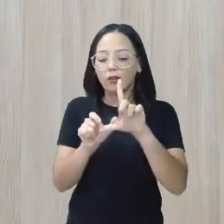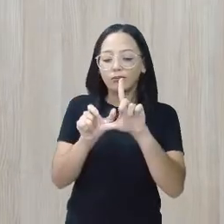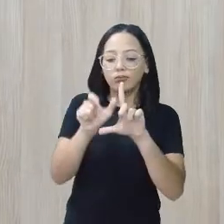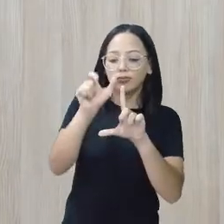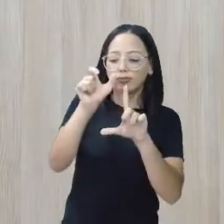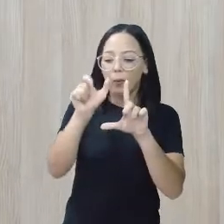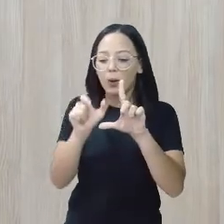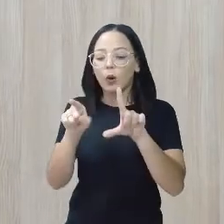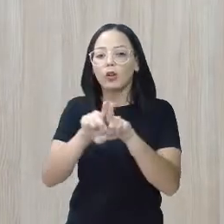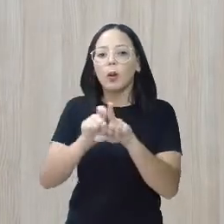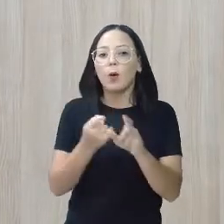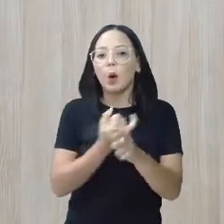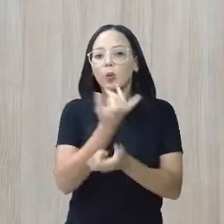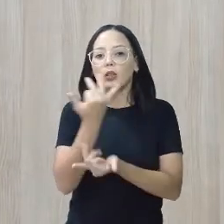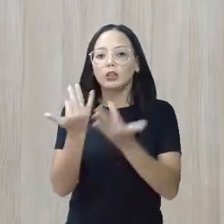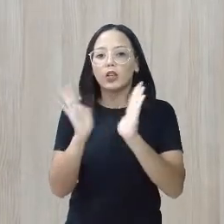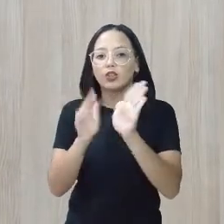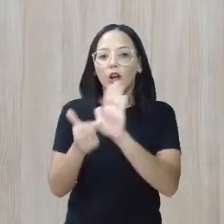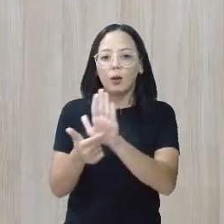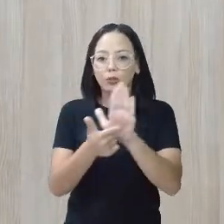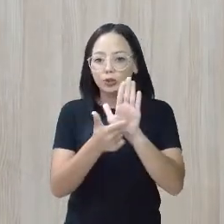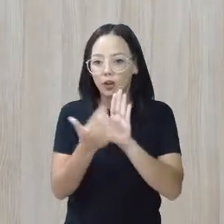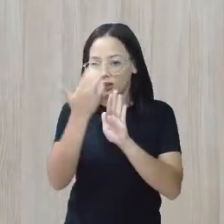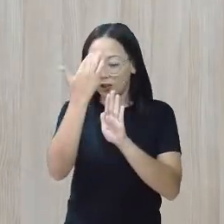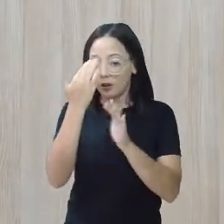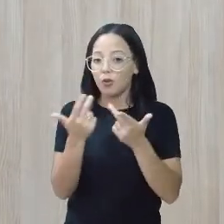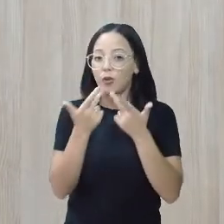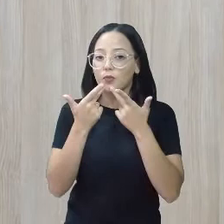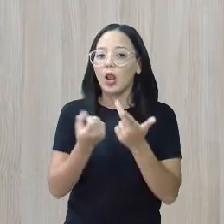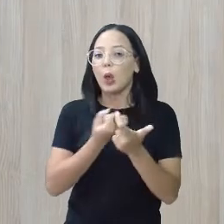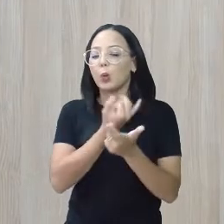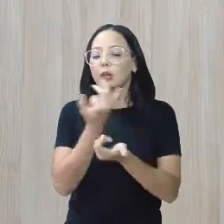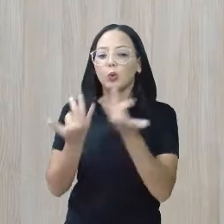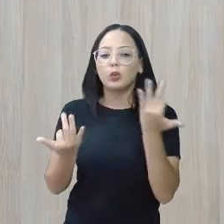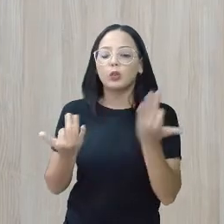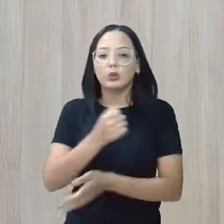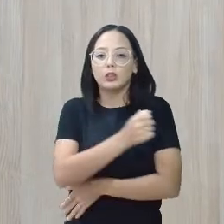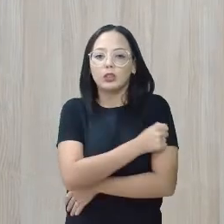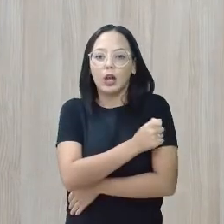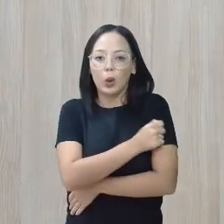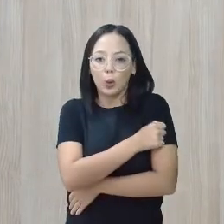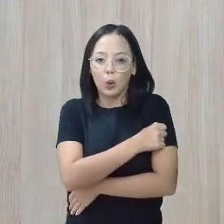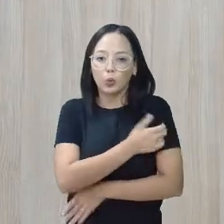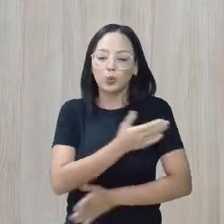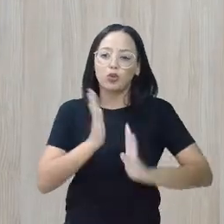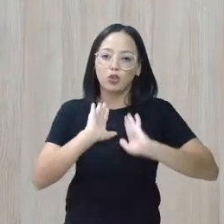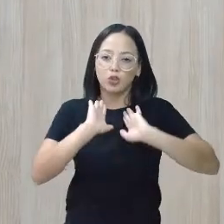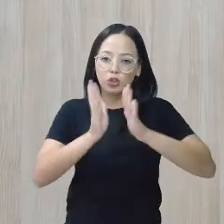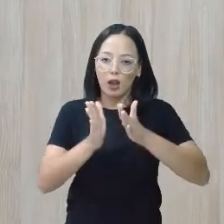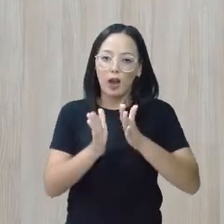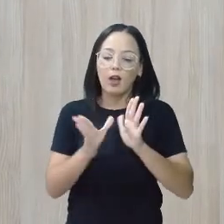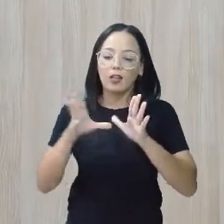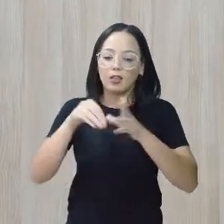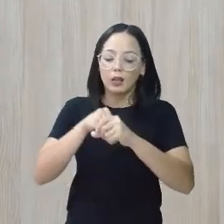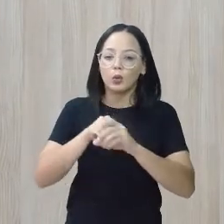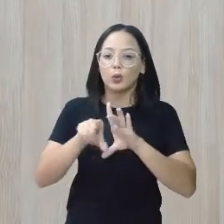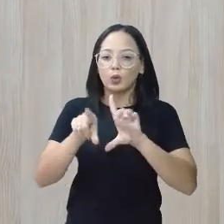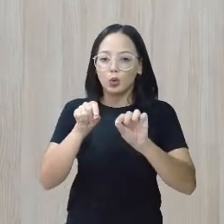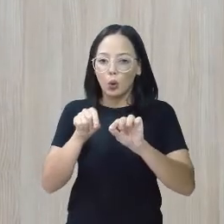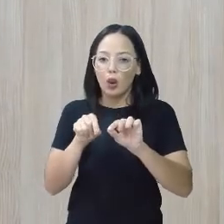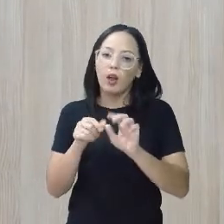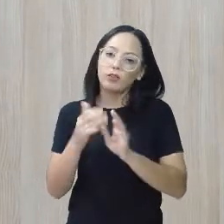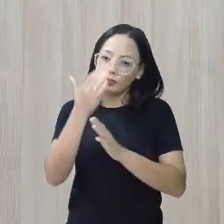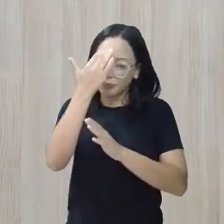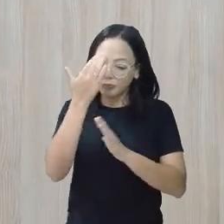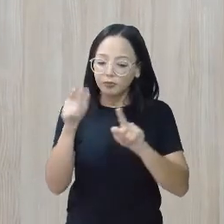e a quantidade que está expressa ali diz para a gente quantos alunos para cada um das escolhas, né? Cada uma